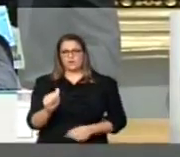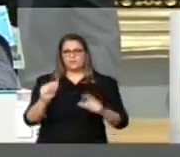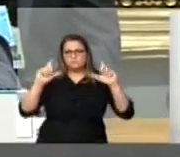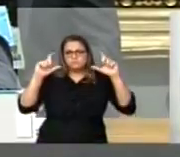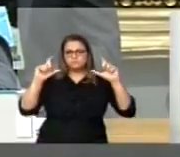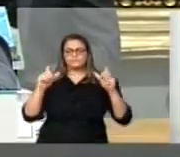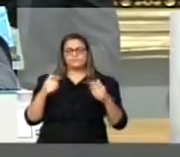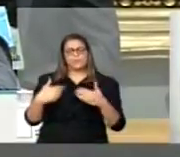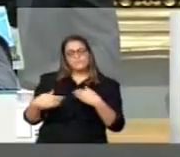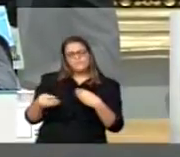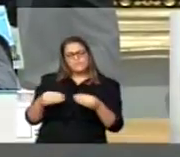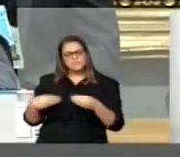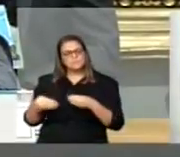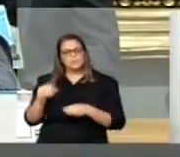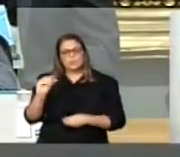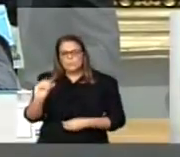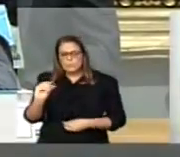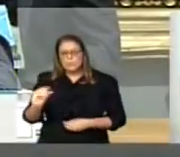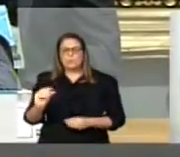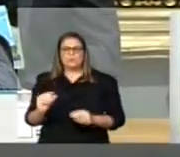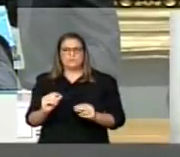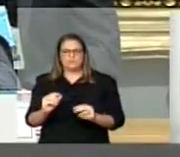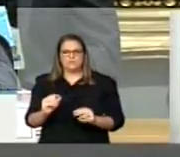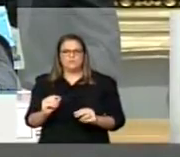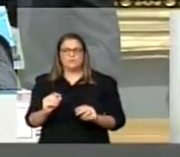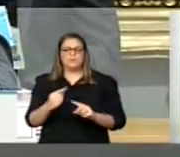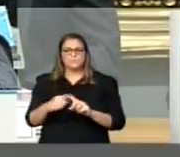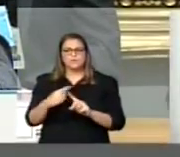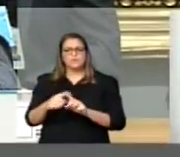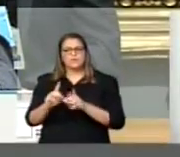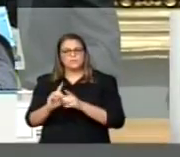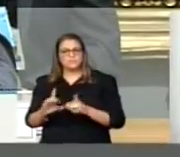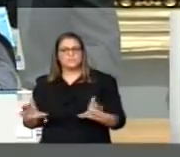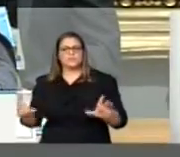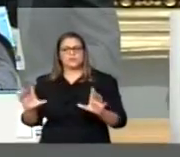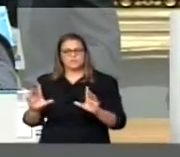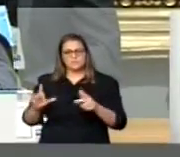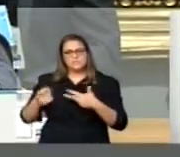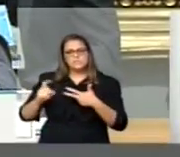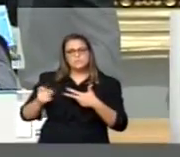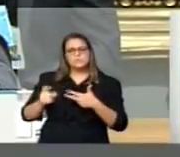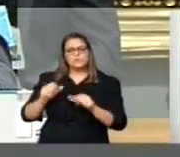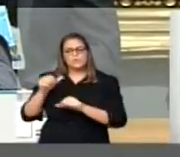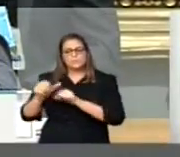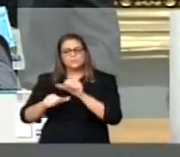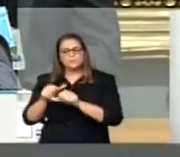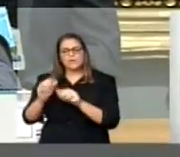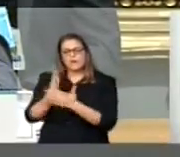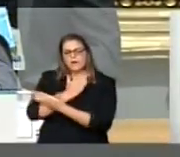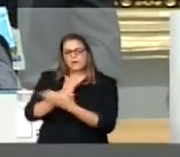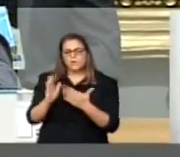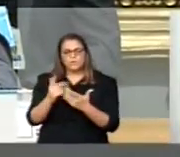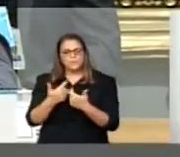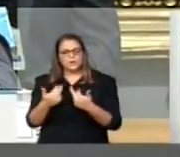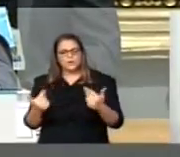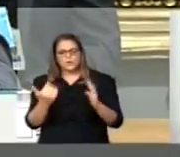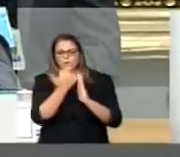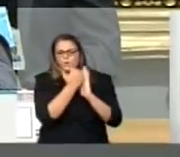a gestão orçamentária, ao permitir que o Executivo altere itens da lista